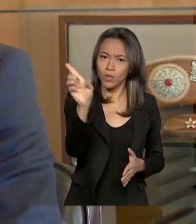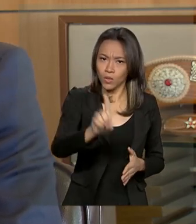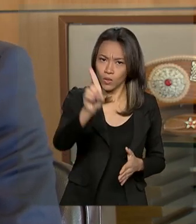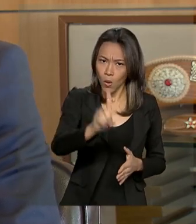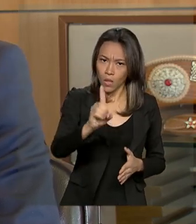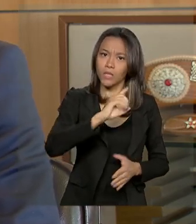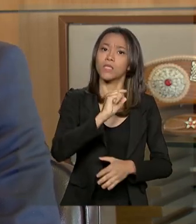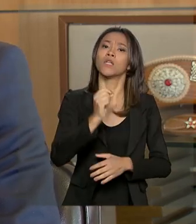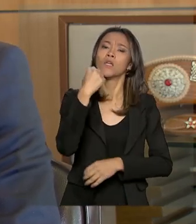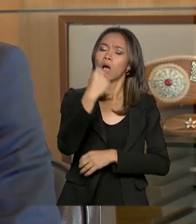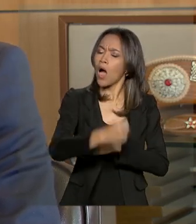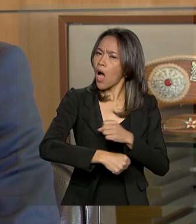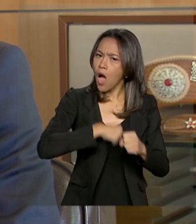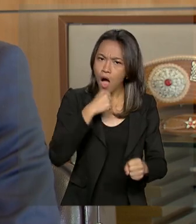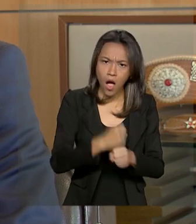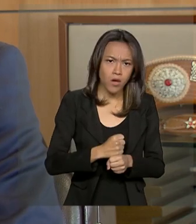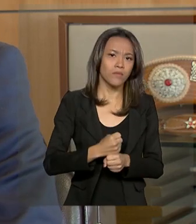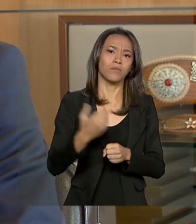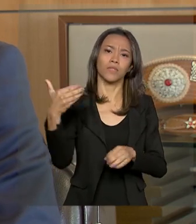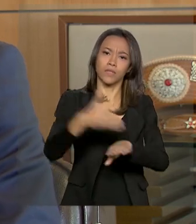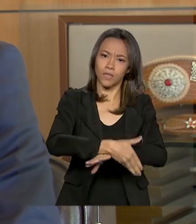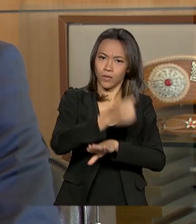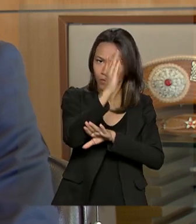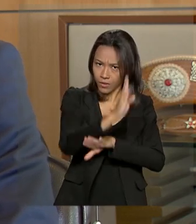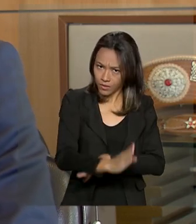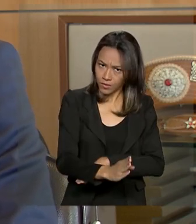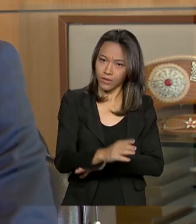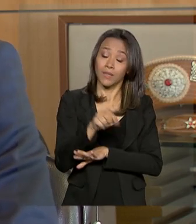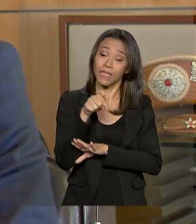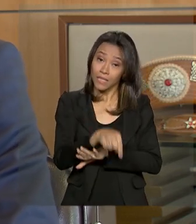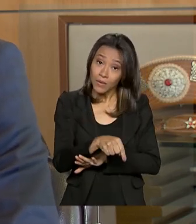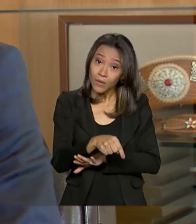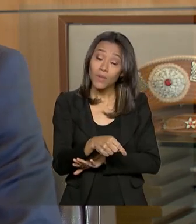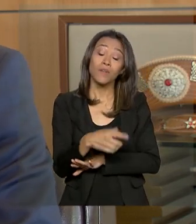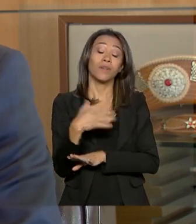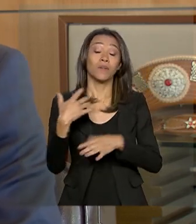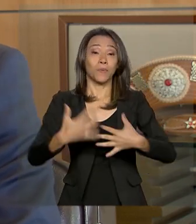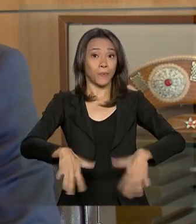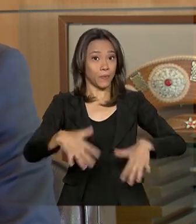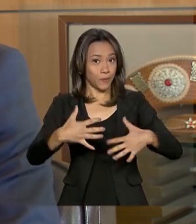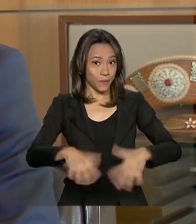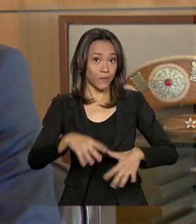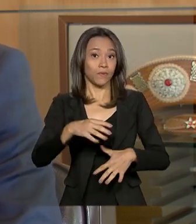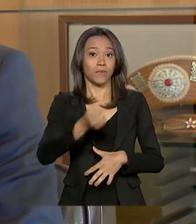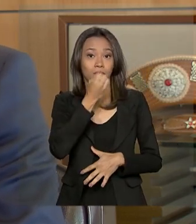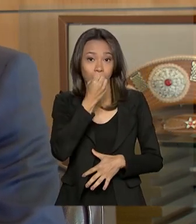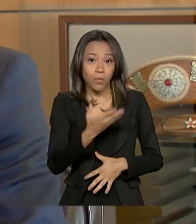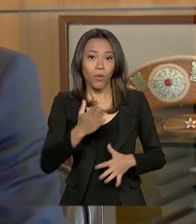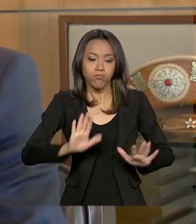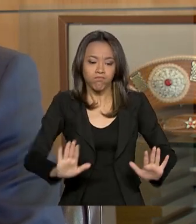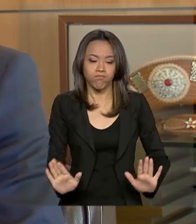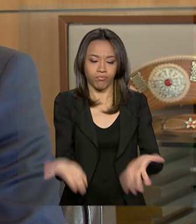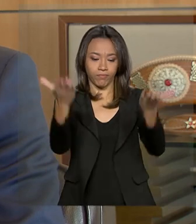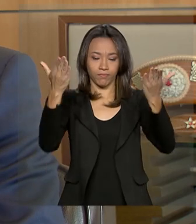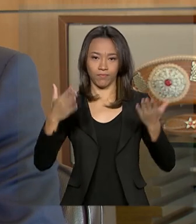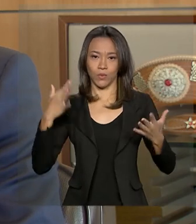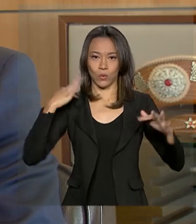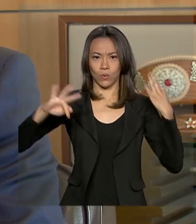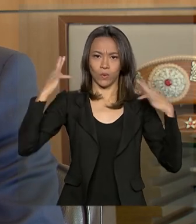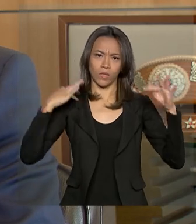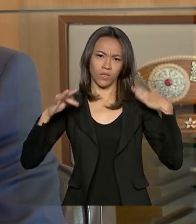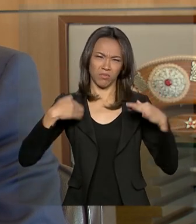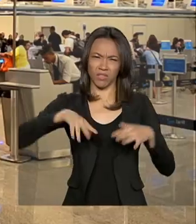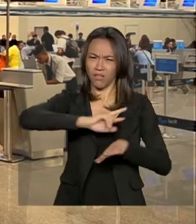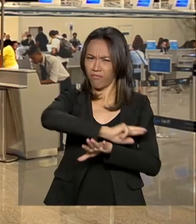divulgar no exterior do nosso país. E isso vai trazer um impacto, sem dúvida nenhuma, nessa cadeia produtiva do turismo que envolve mais de 50